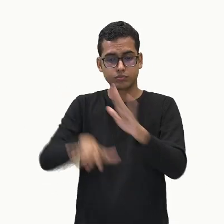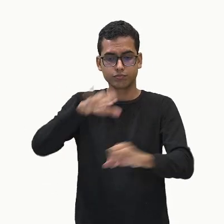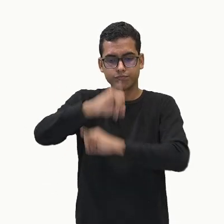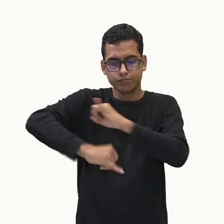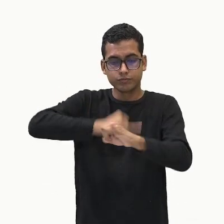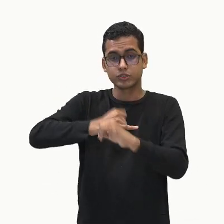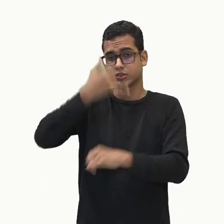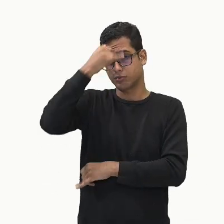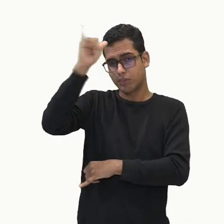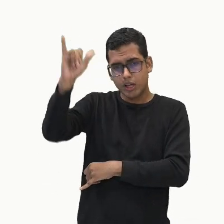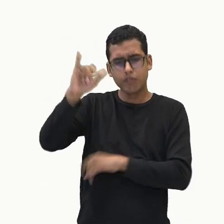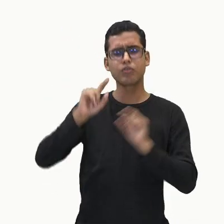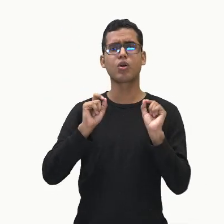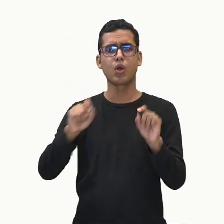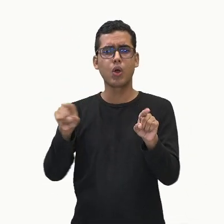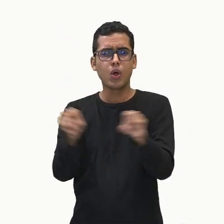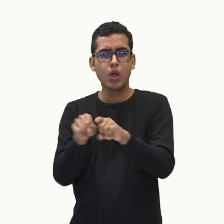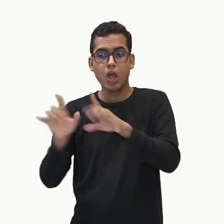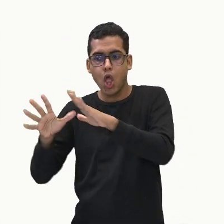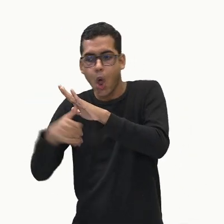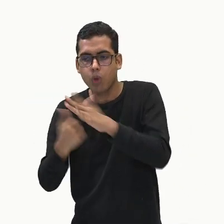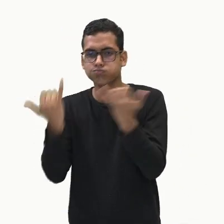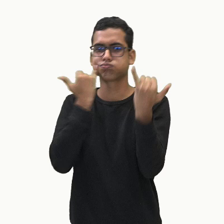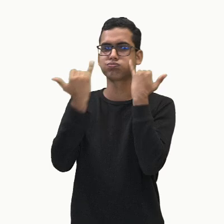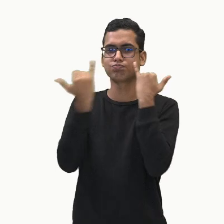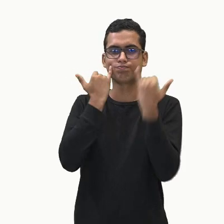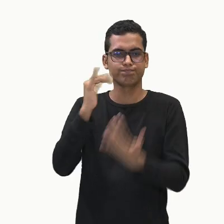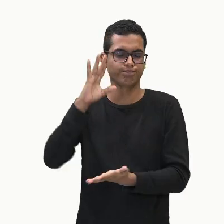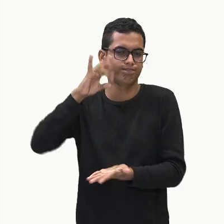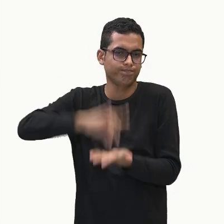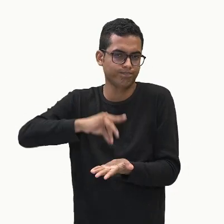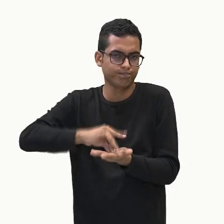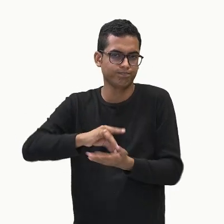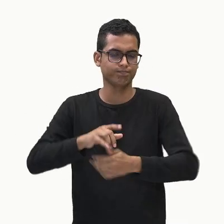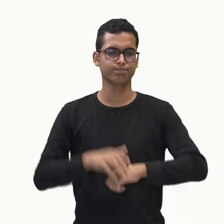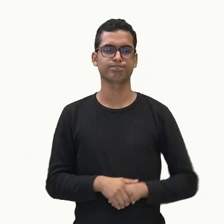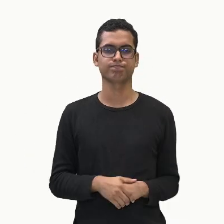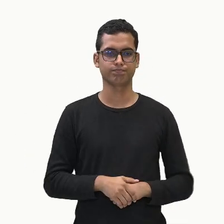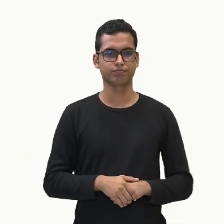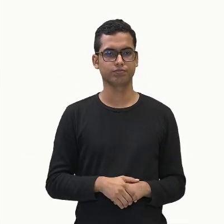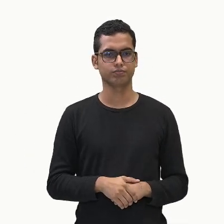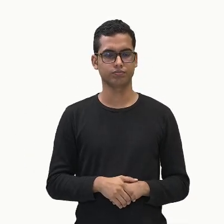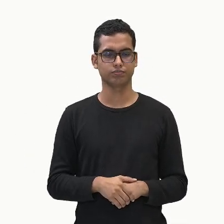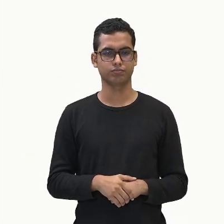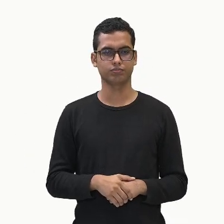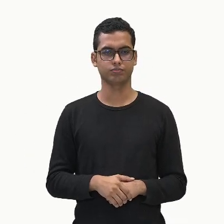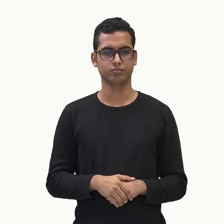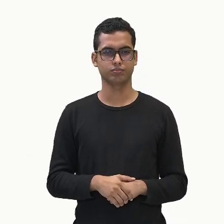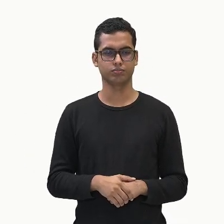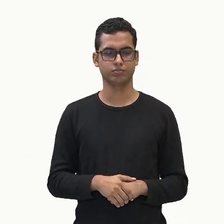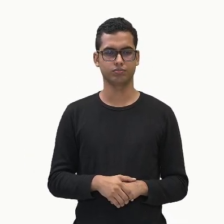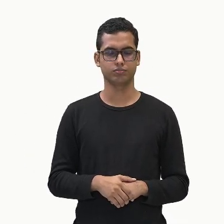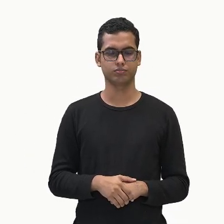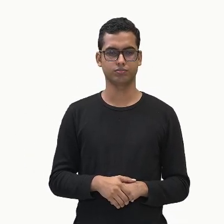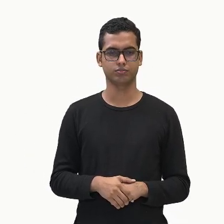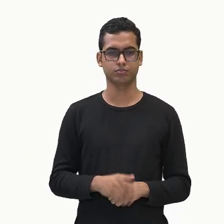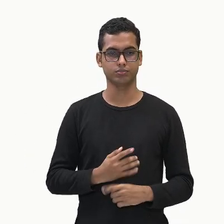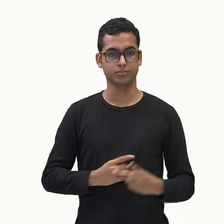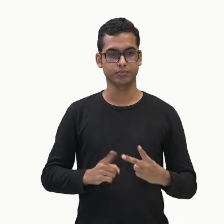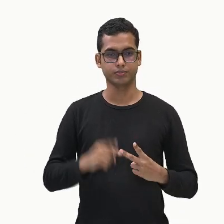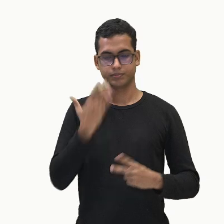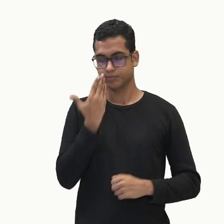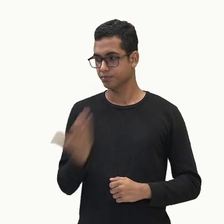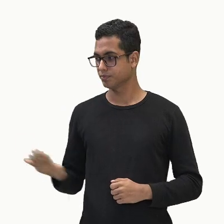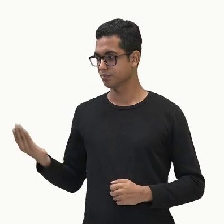aí cyberataques, tá bom? El desenhador de videojuegos, criam